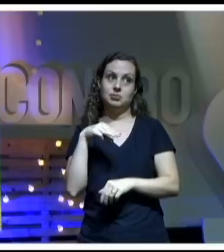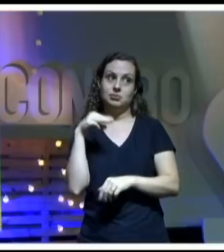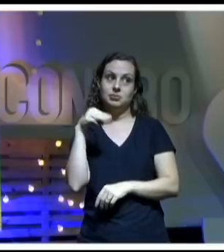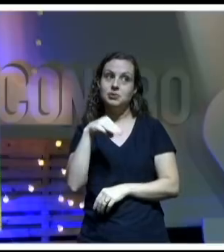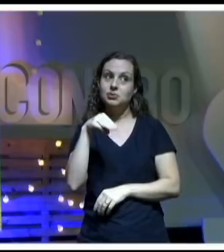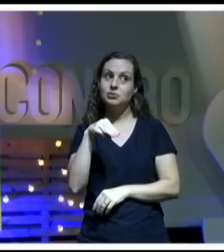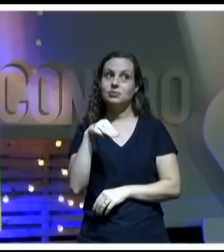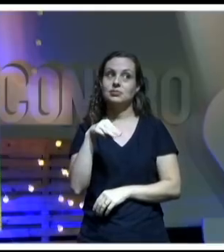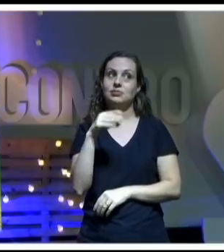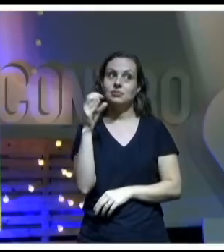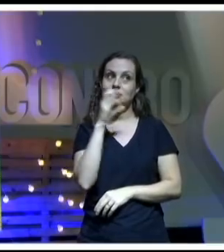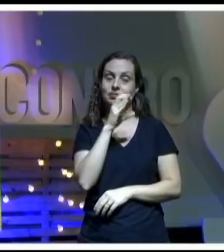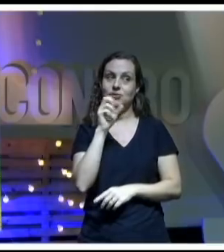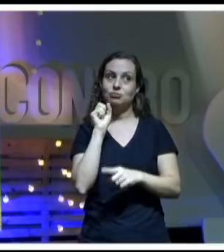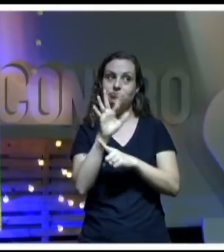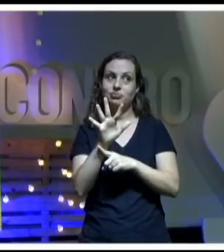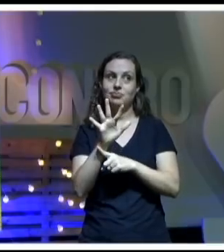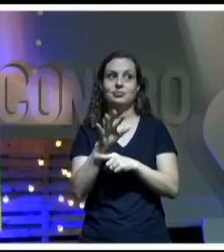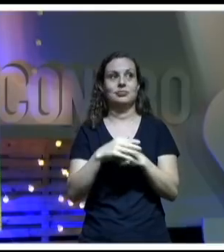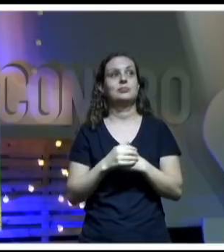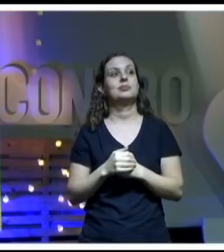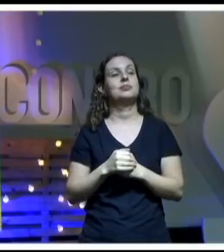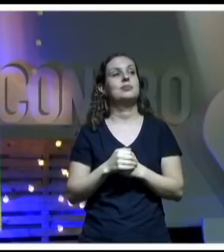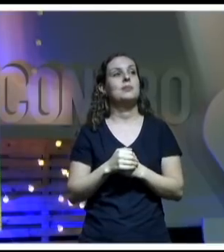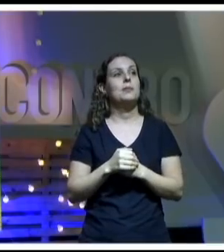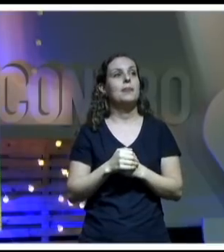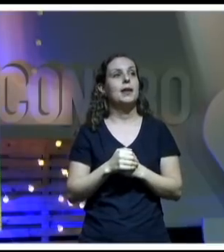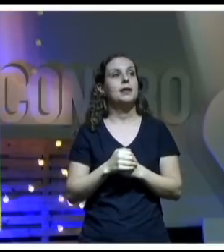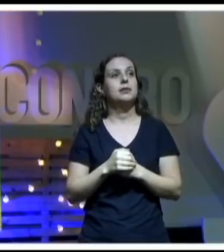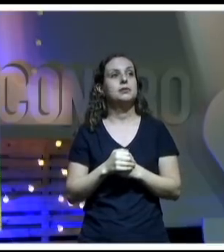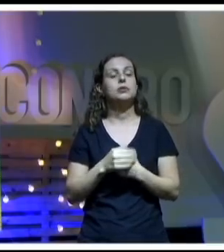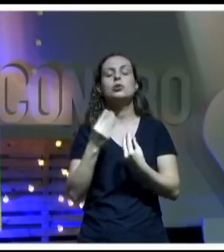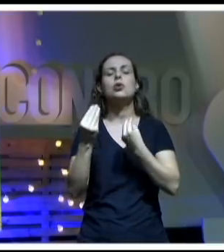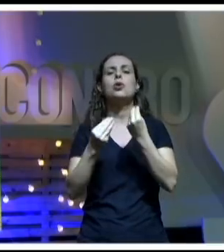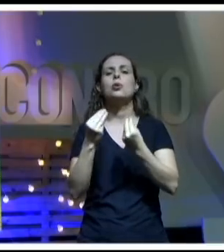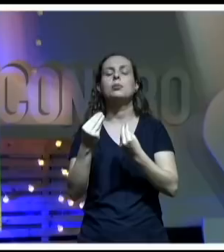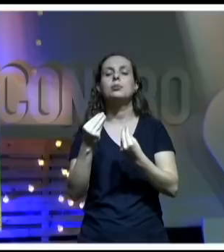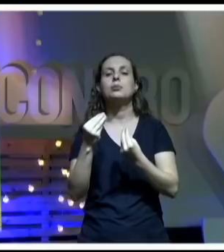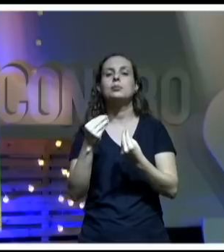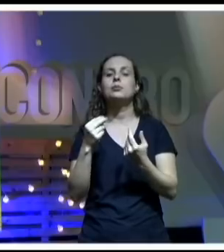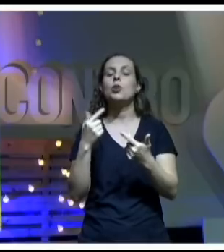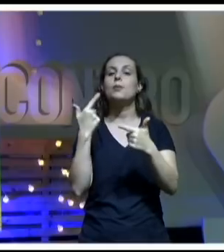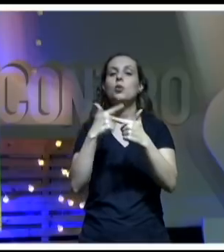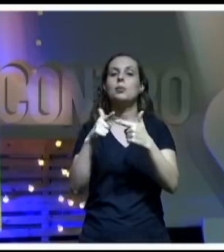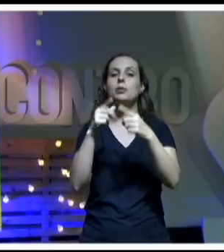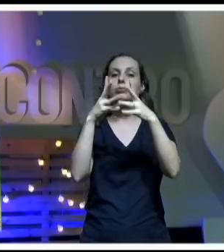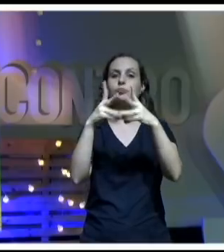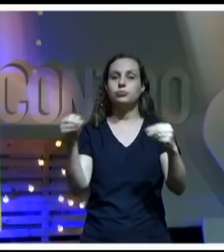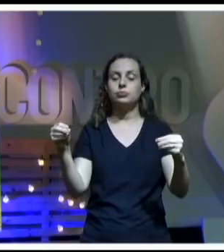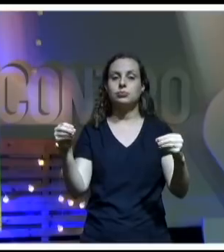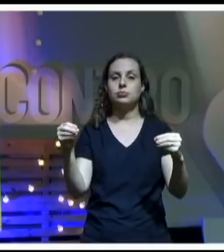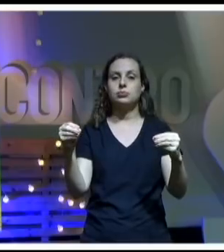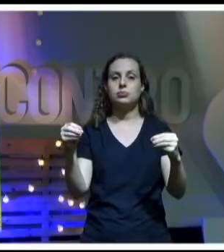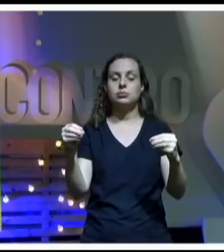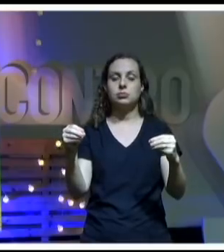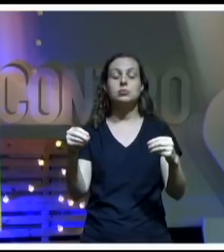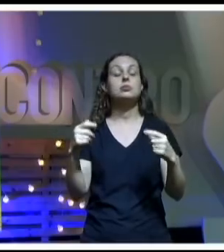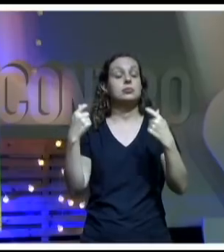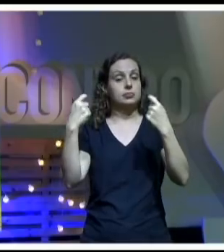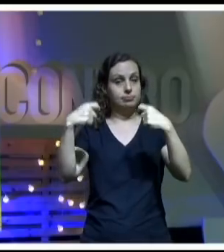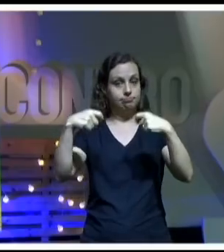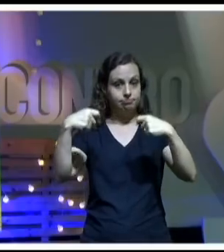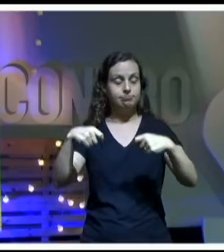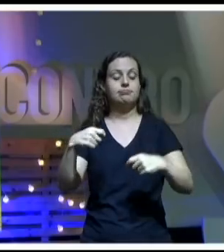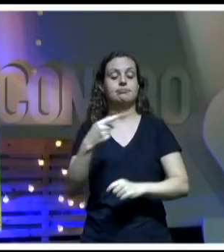terminar a nossa produção solução para esse problema gêmeo é a ressurreição do pastor e teólogo do